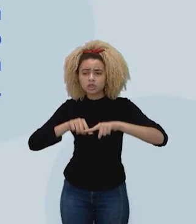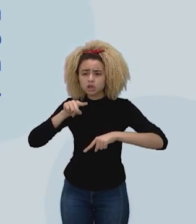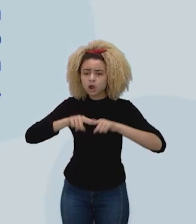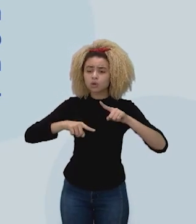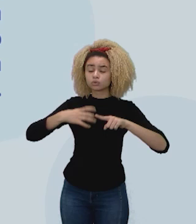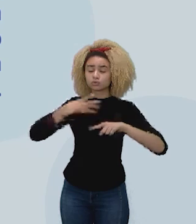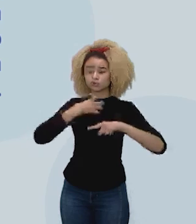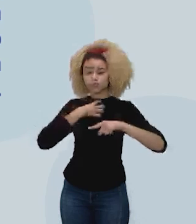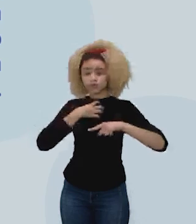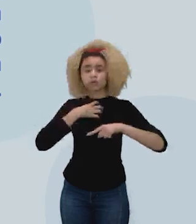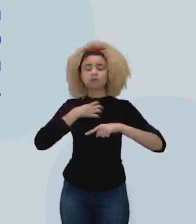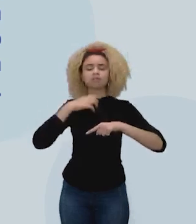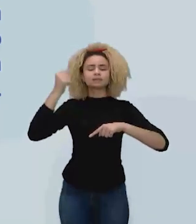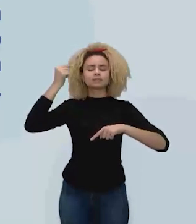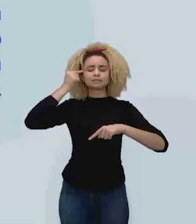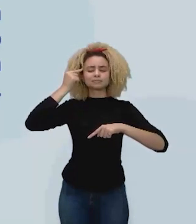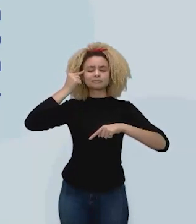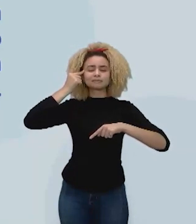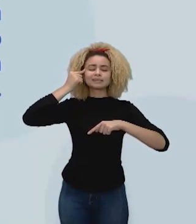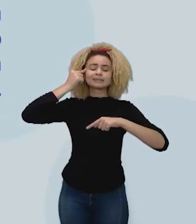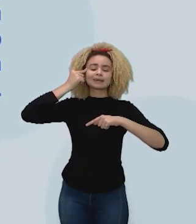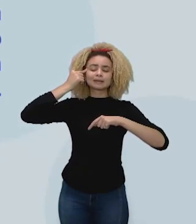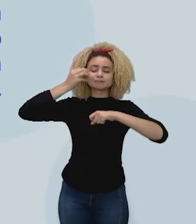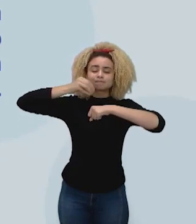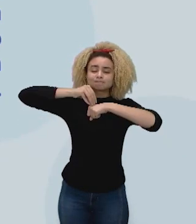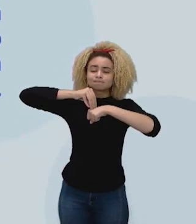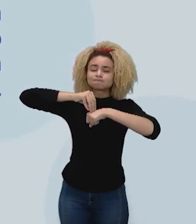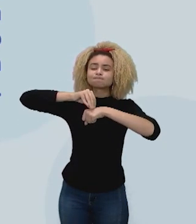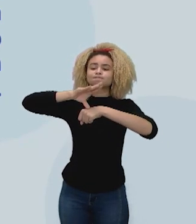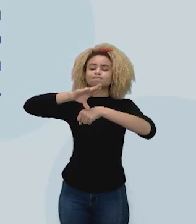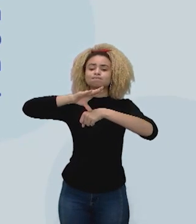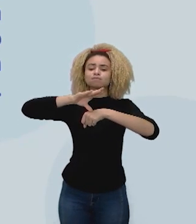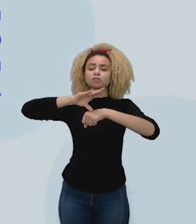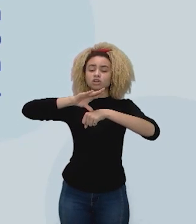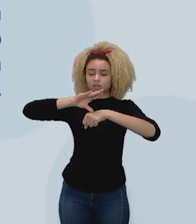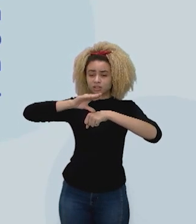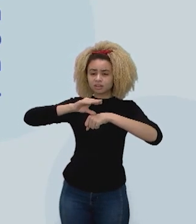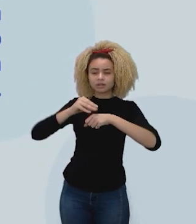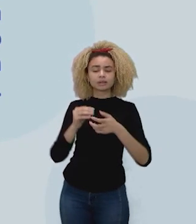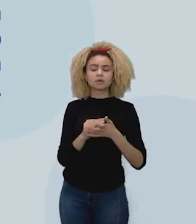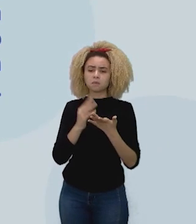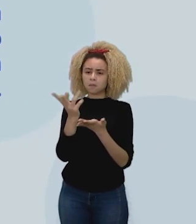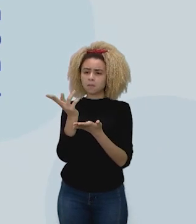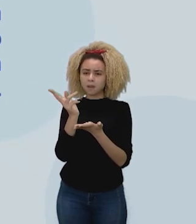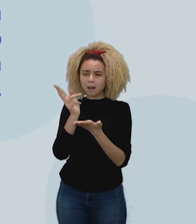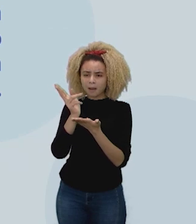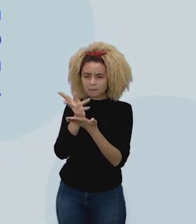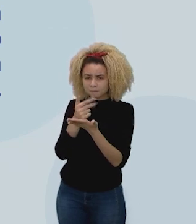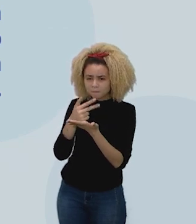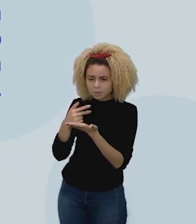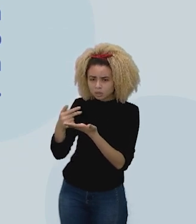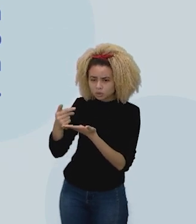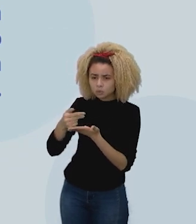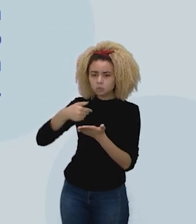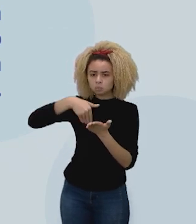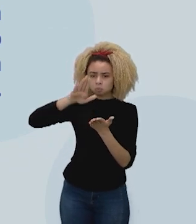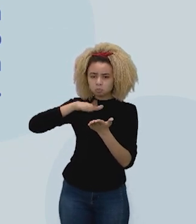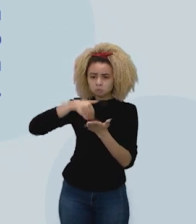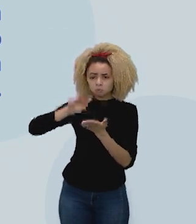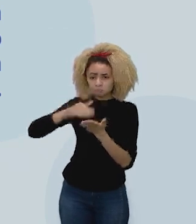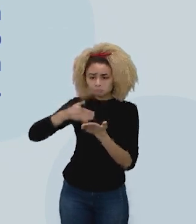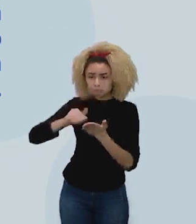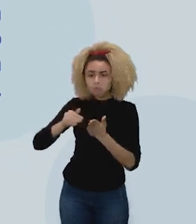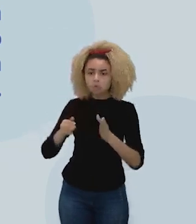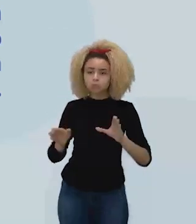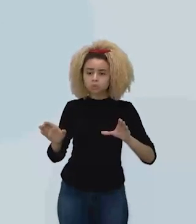dar, tá, vocês vão pensar na mensagem que vocês gostariam que essa obra de vocês, seja uma pintura, uma escultura ou um desenho, transmita aí às